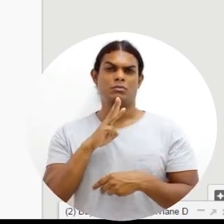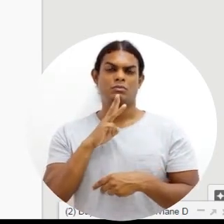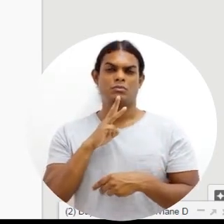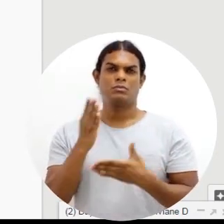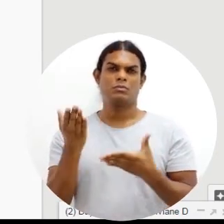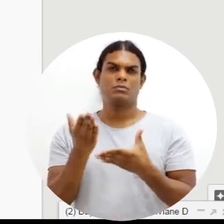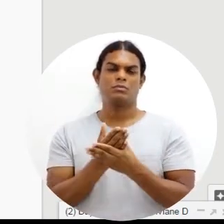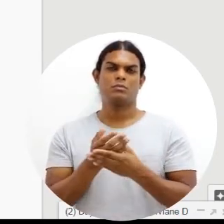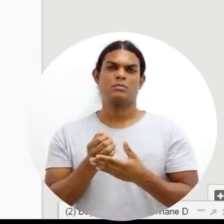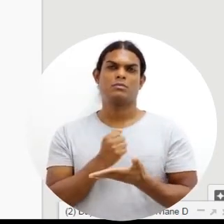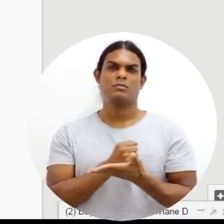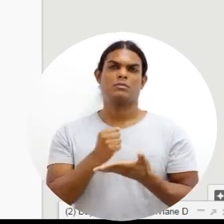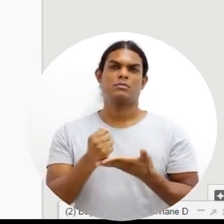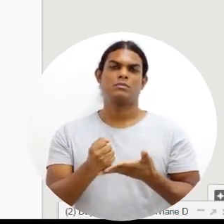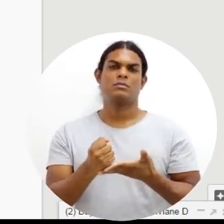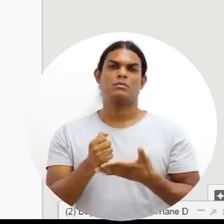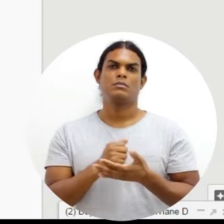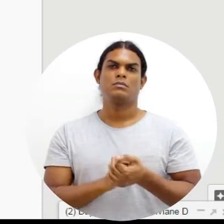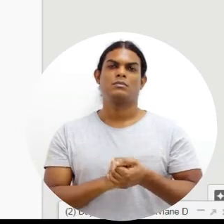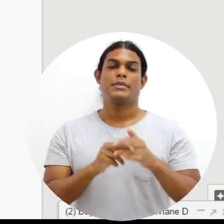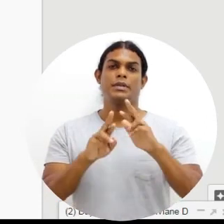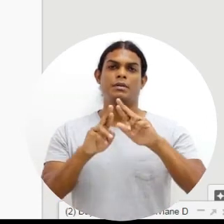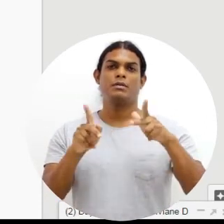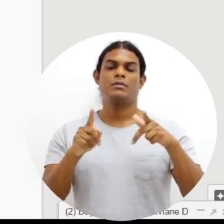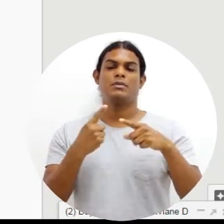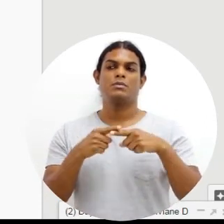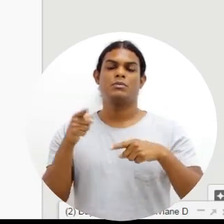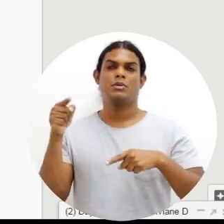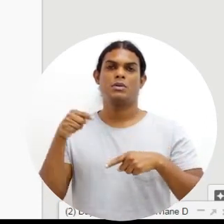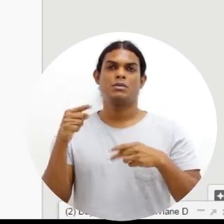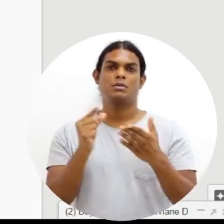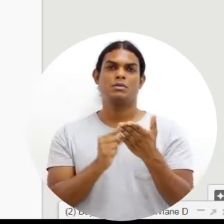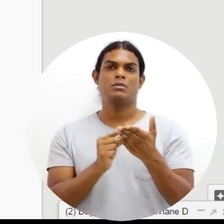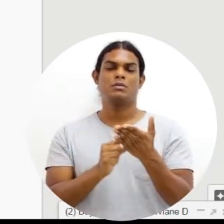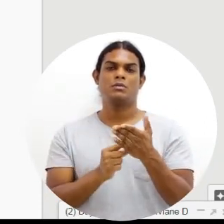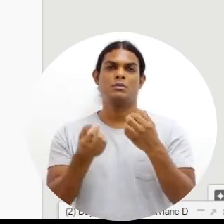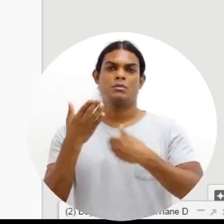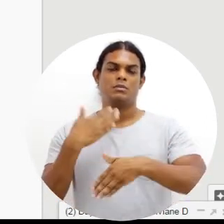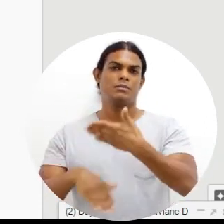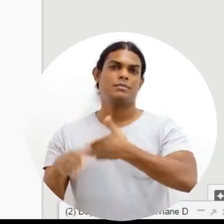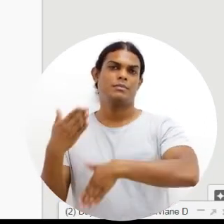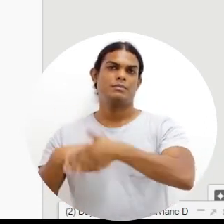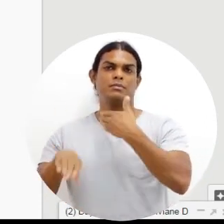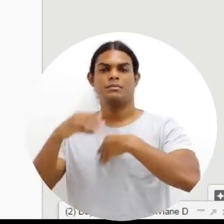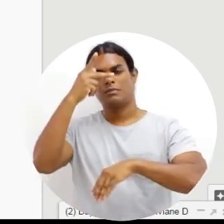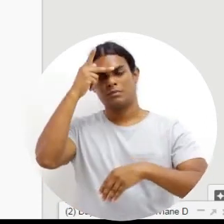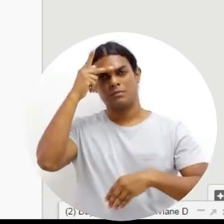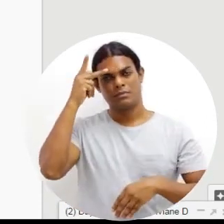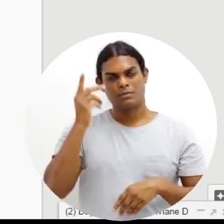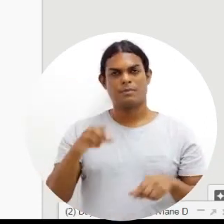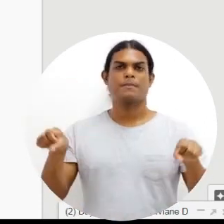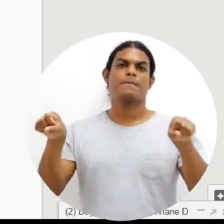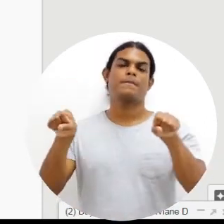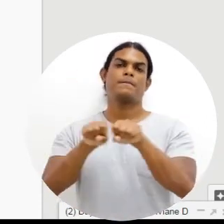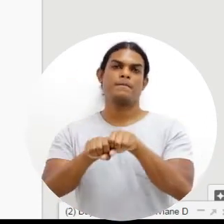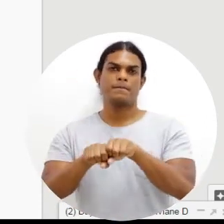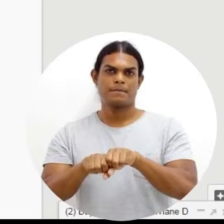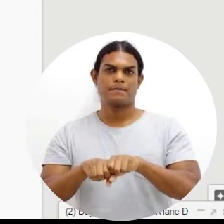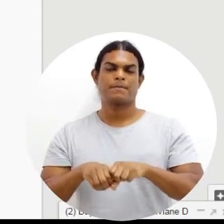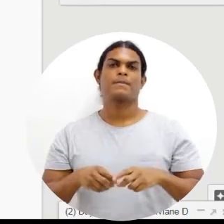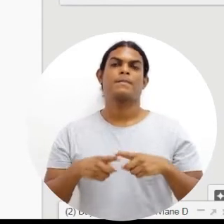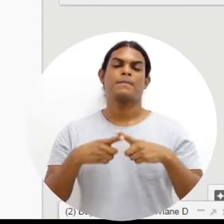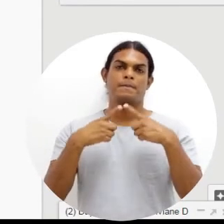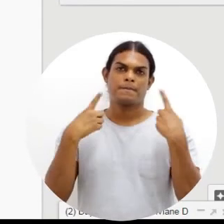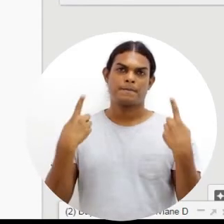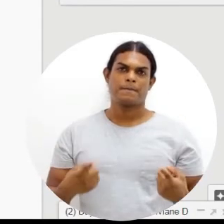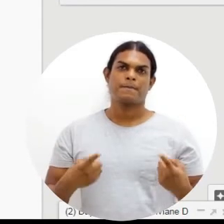que diferencia, então, seria o fato de que aqui eu estou interagindo com alguém que está conectado comigo no mesmo momento,